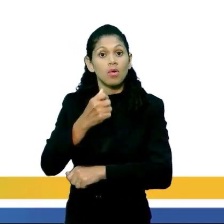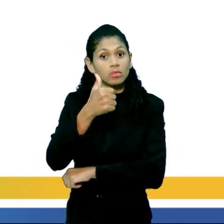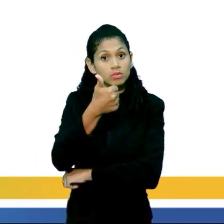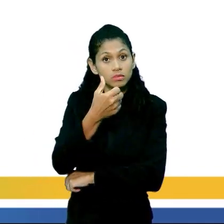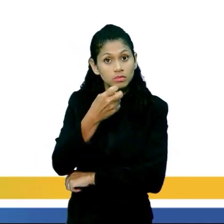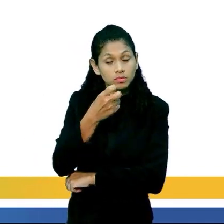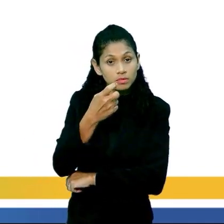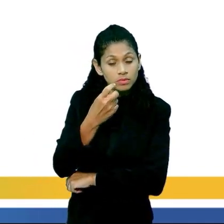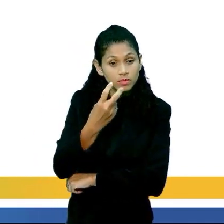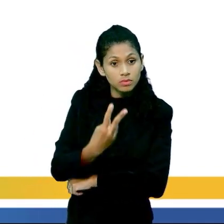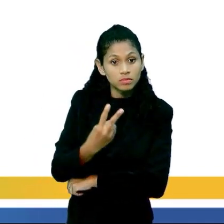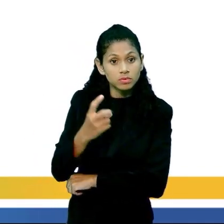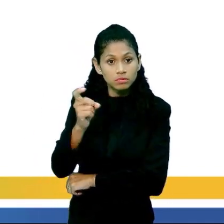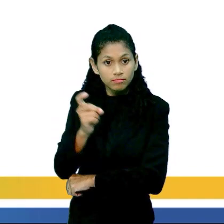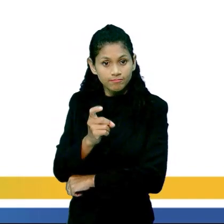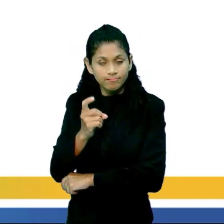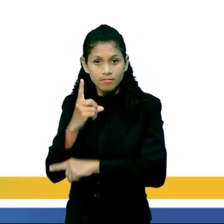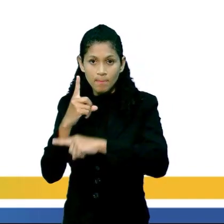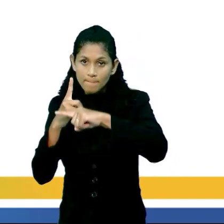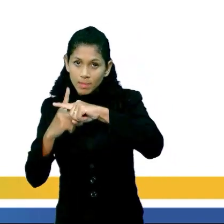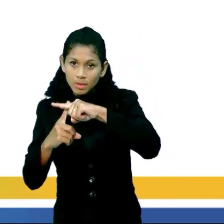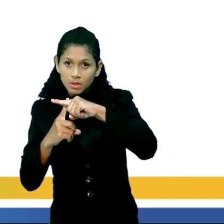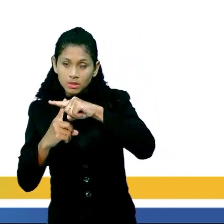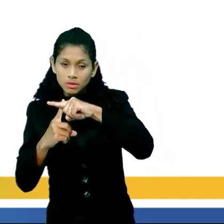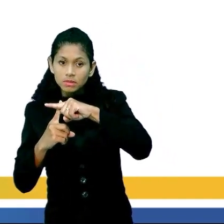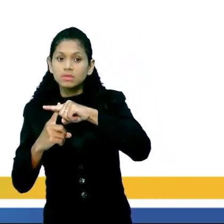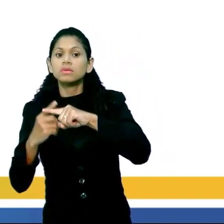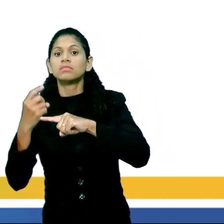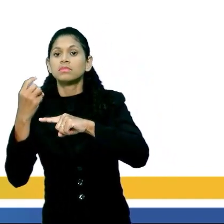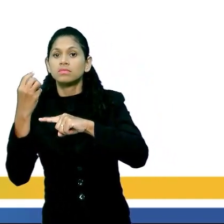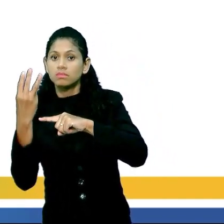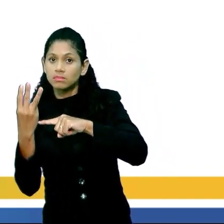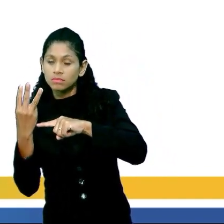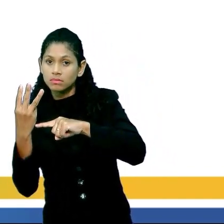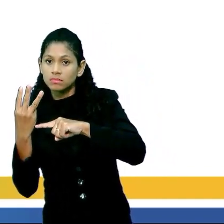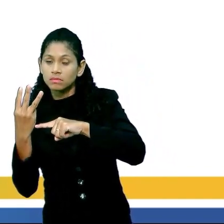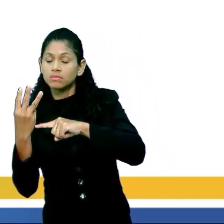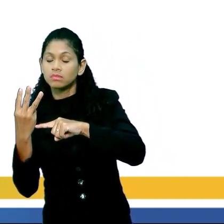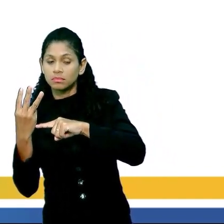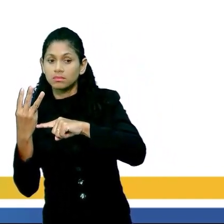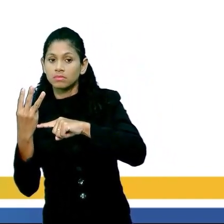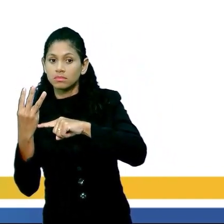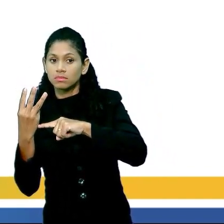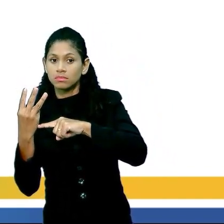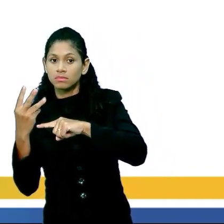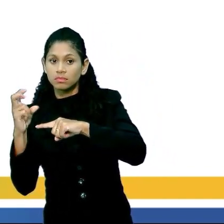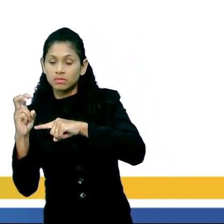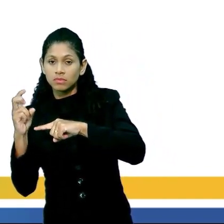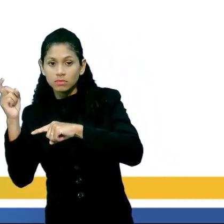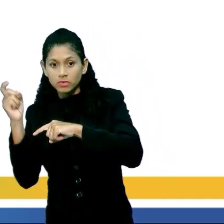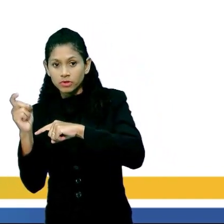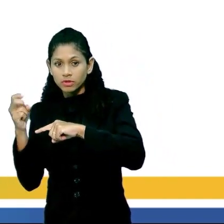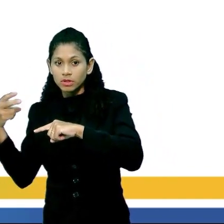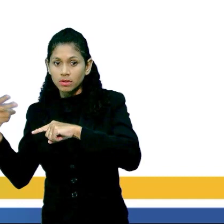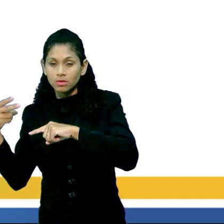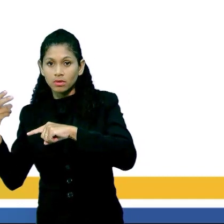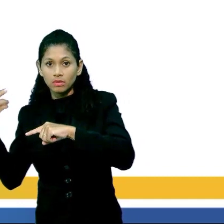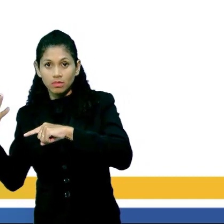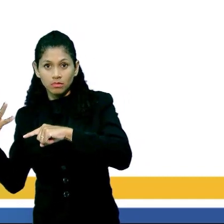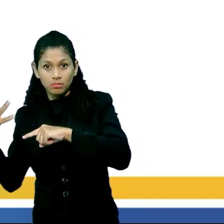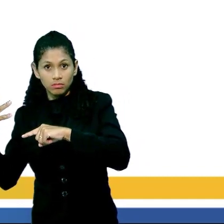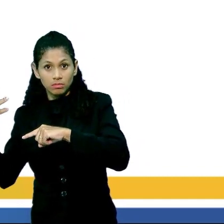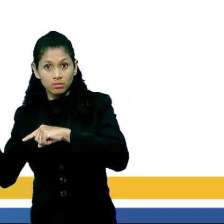mais 35x, que é igual a 420. Somando os dois, nós vamos ter 47x,